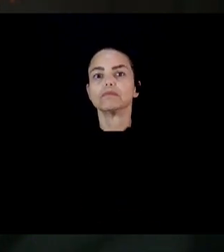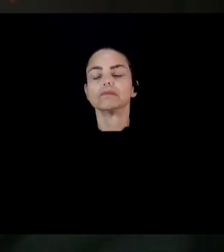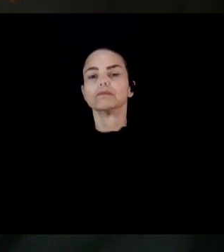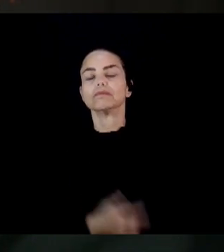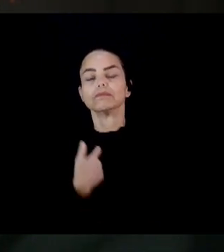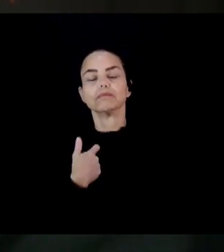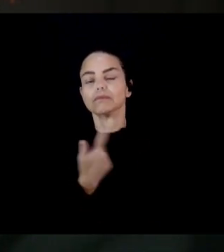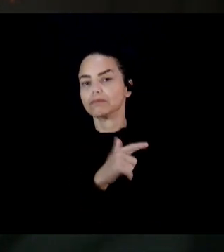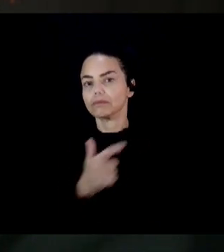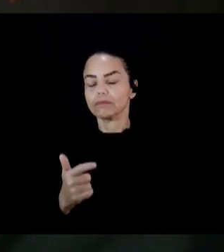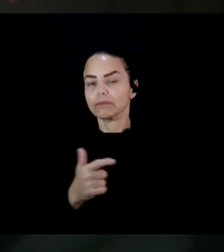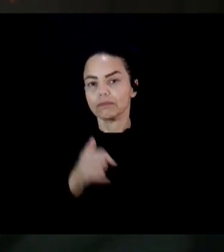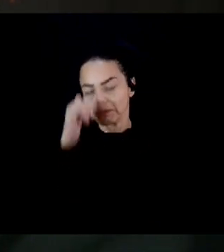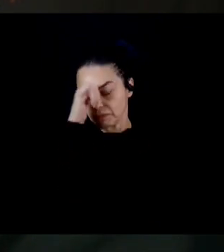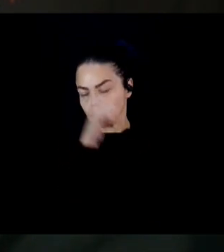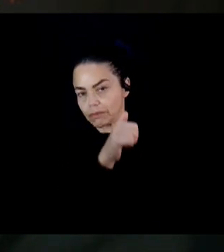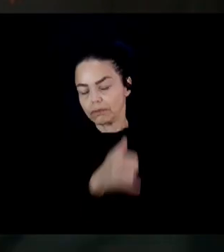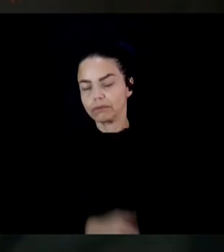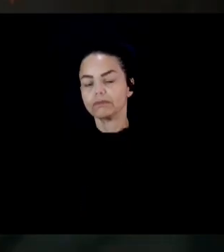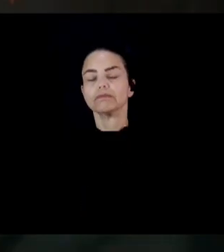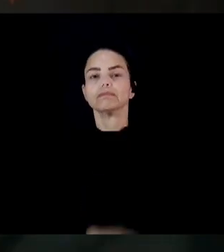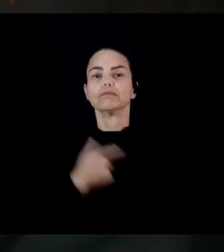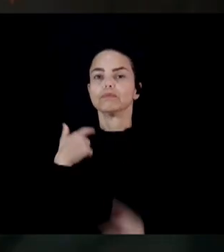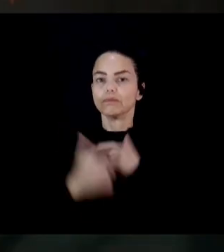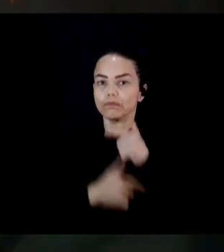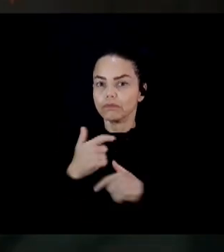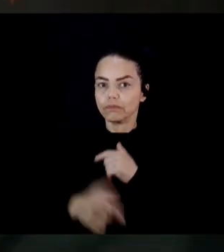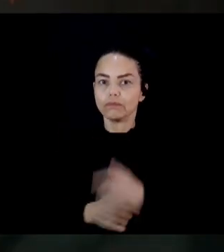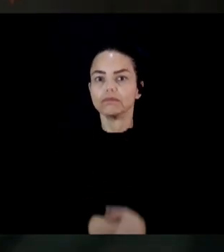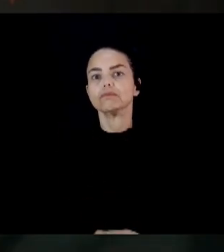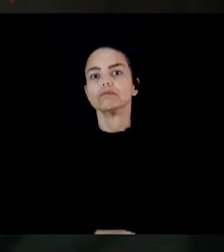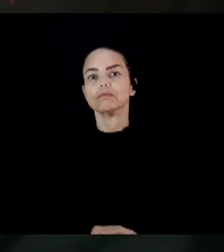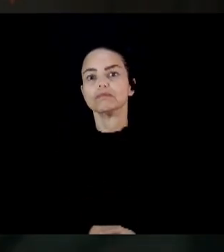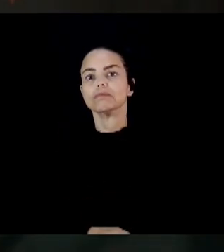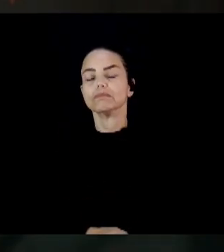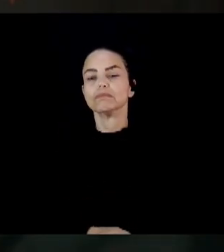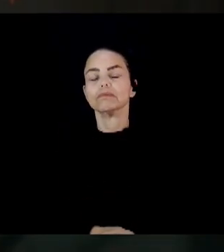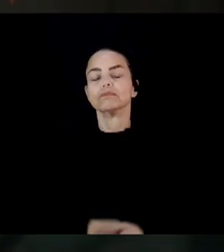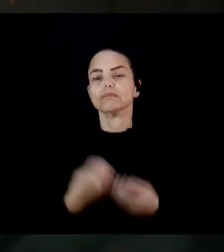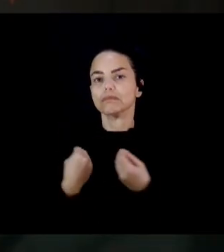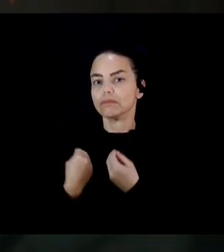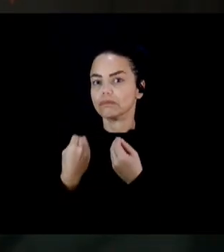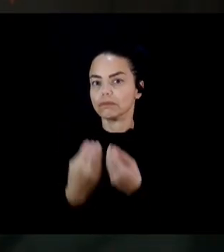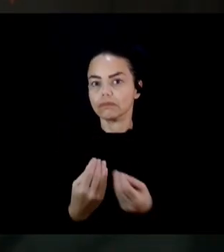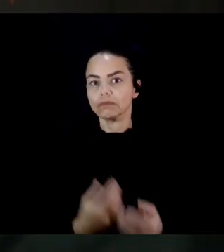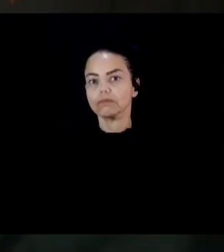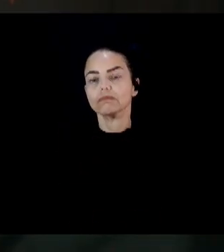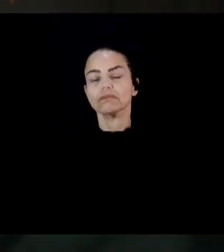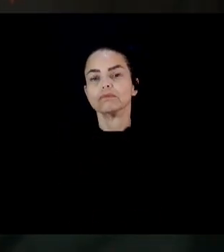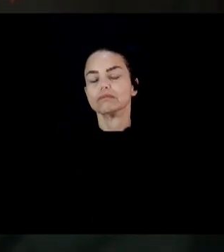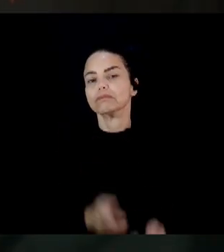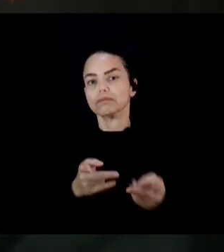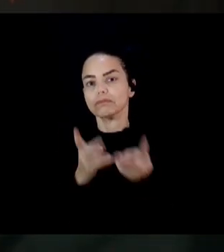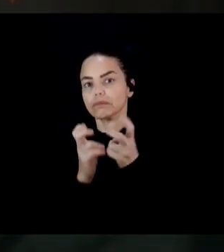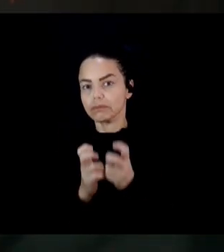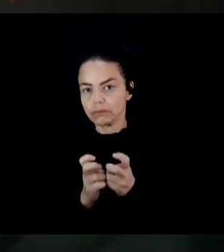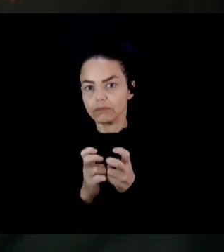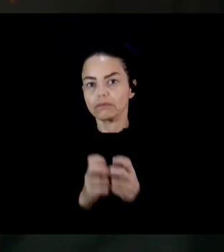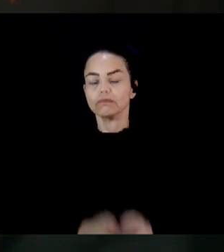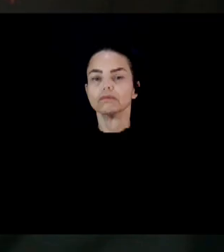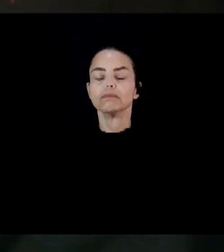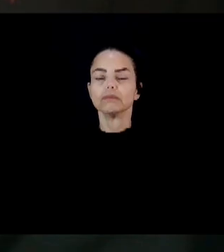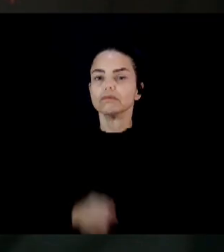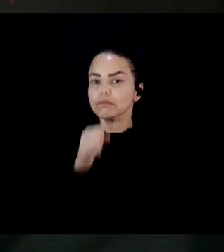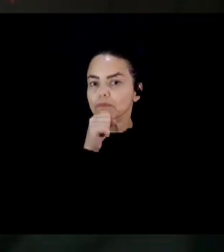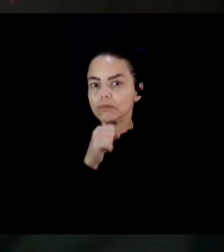porque assim, todo mundo está trabalhando, todo mundo está entregando, e aí a gente não percebe que nós estamos envelhecendo com o passar